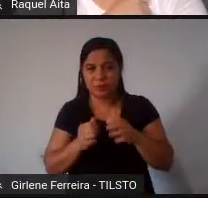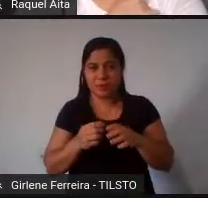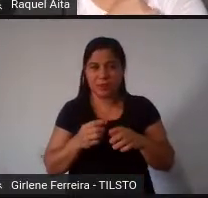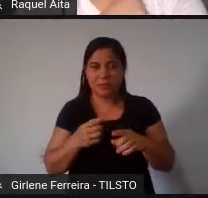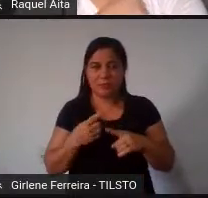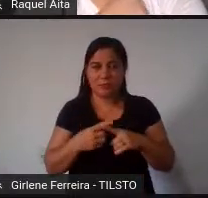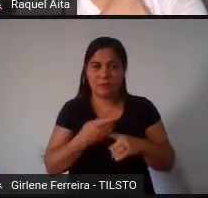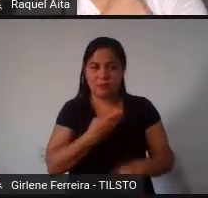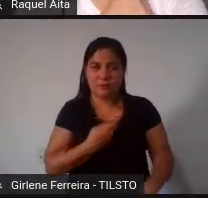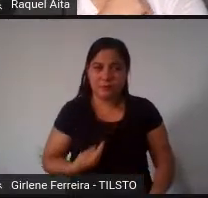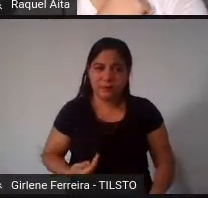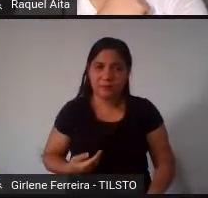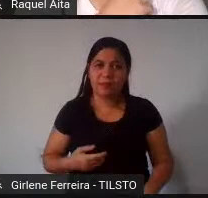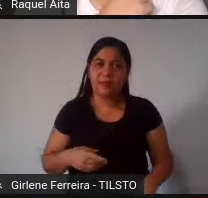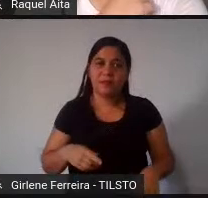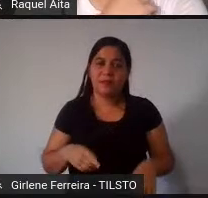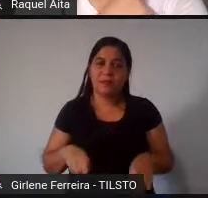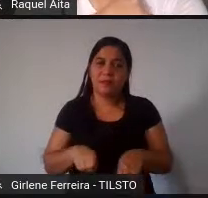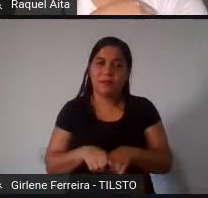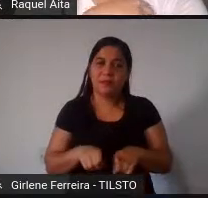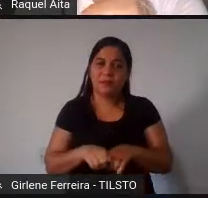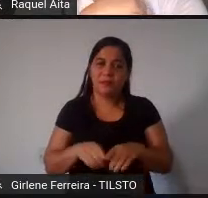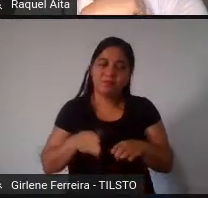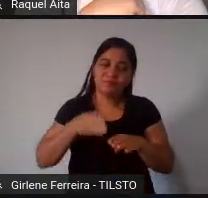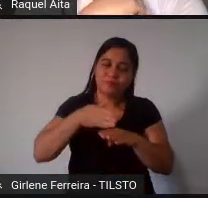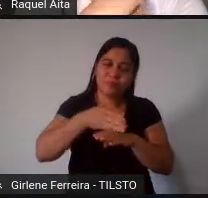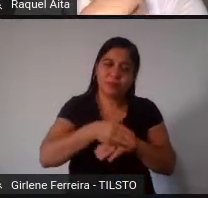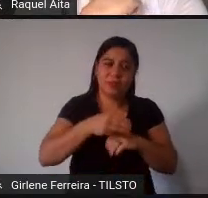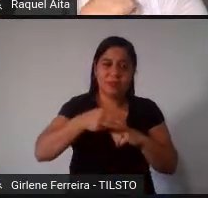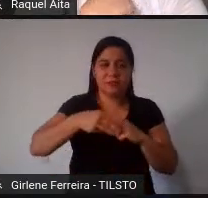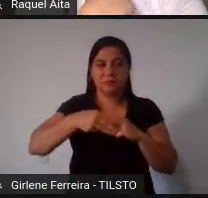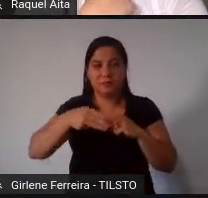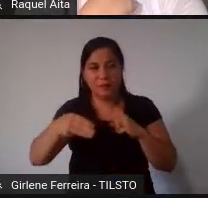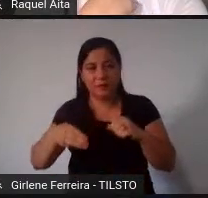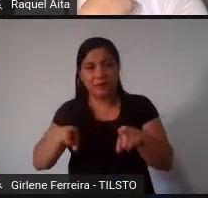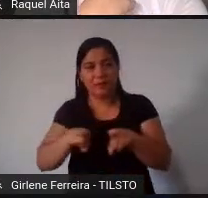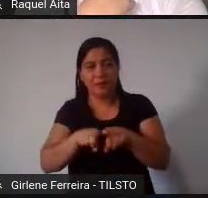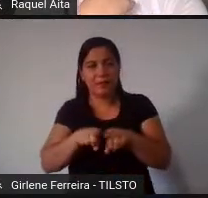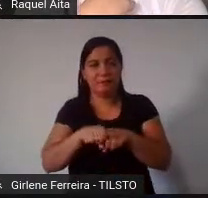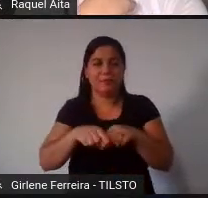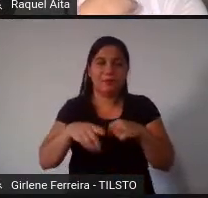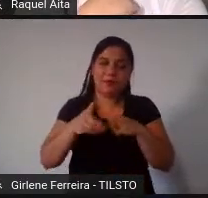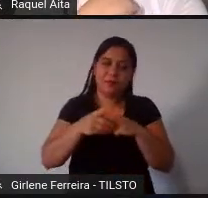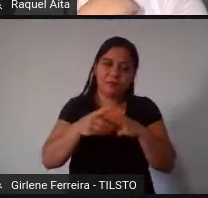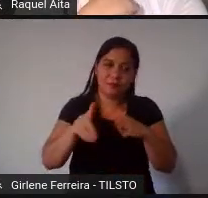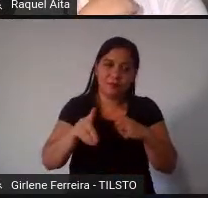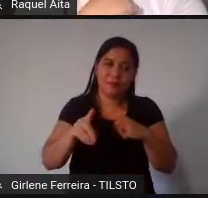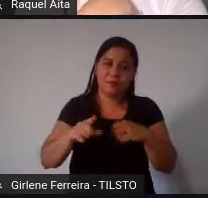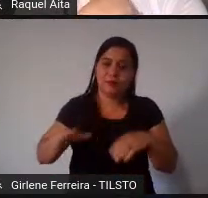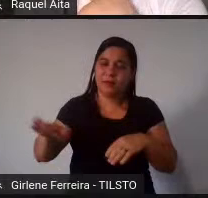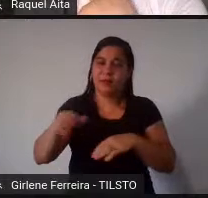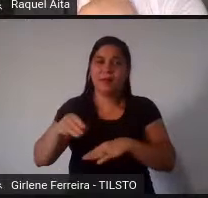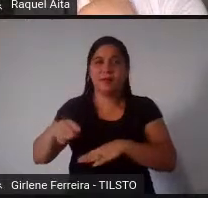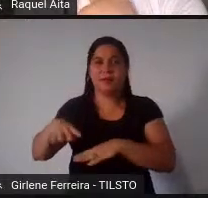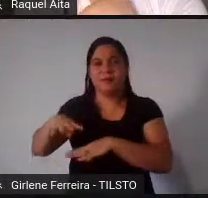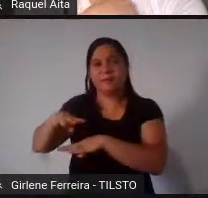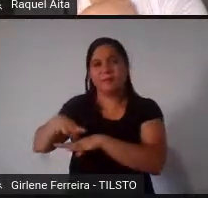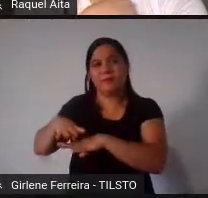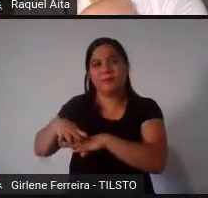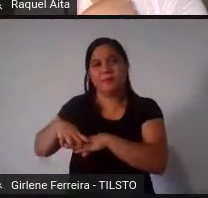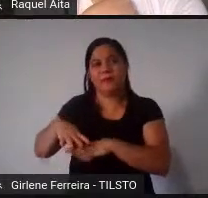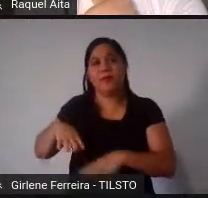os medalhistas se eles ingressam no mestrado e depois um doutorado na área de matemática ou